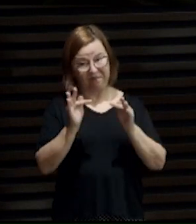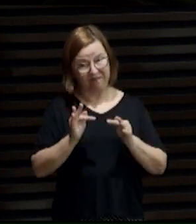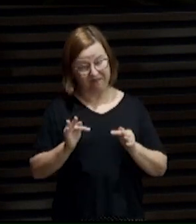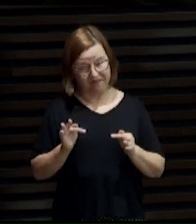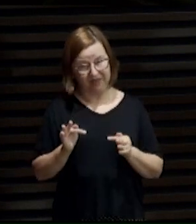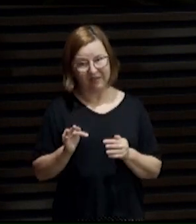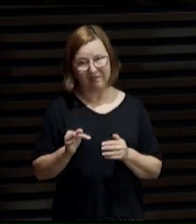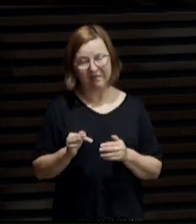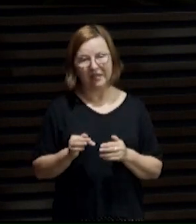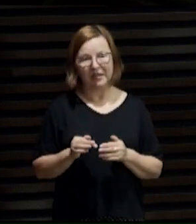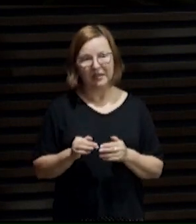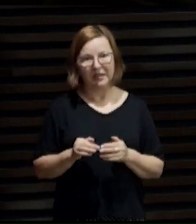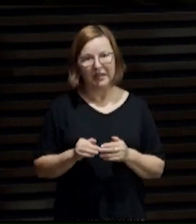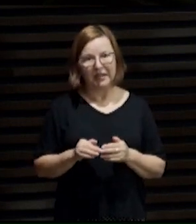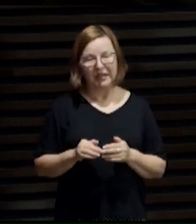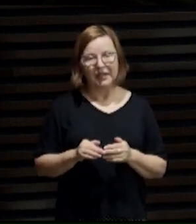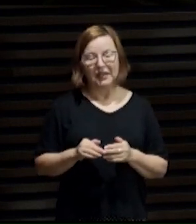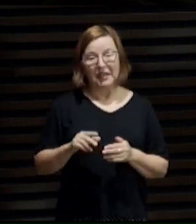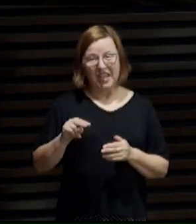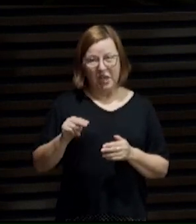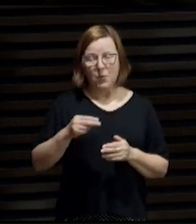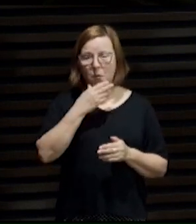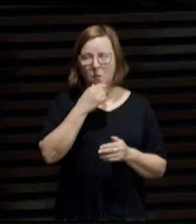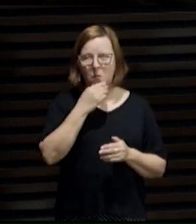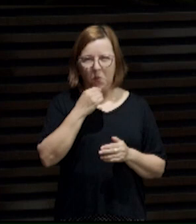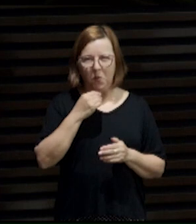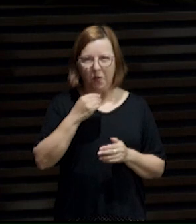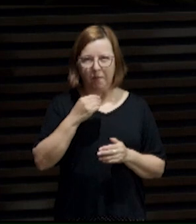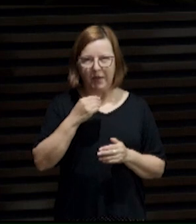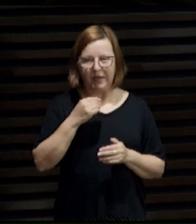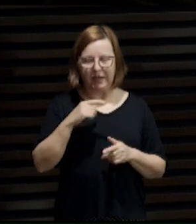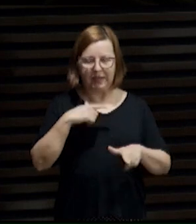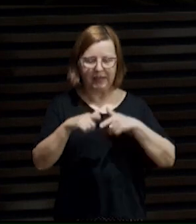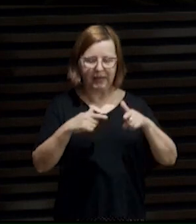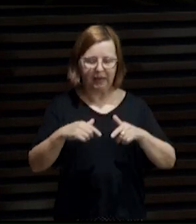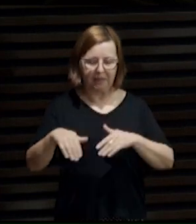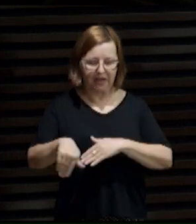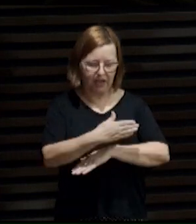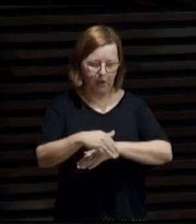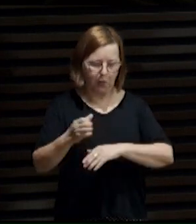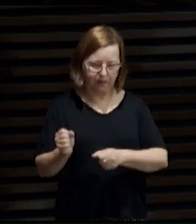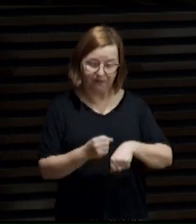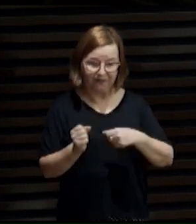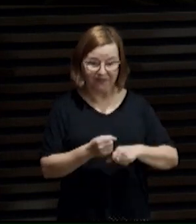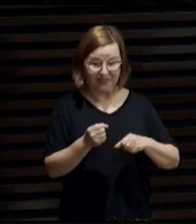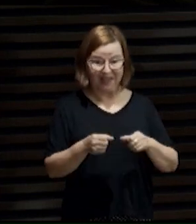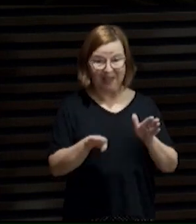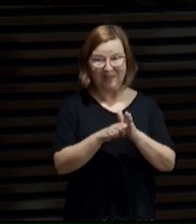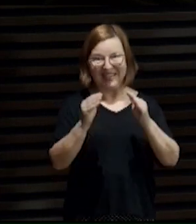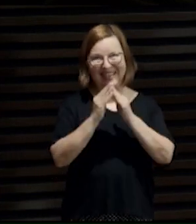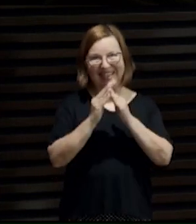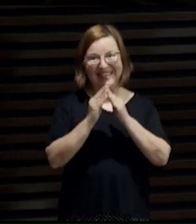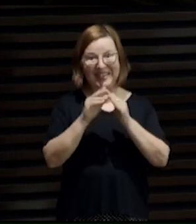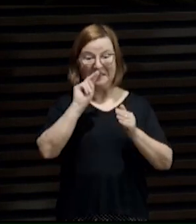volta para casa e vê a sua esposa e os seus filhos ao redor da mesa, alegres, esperando